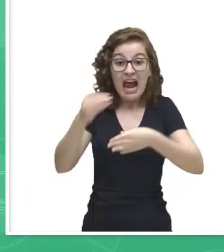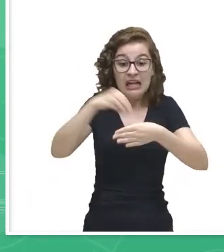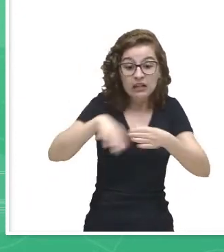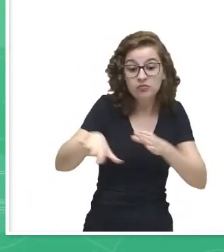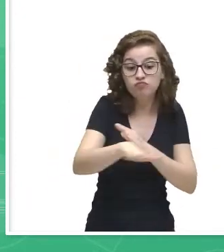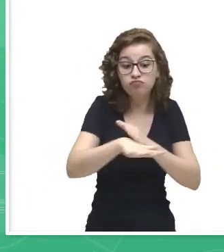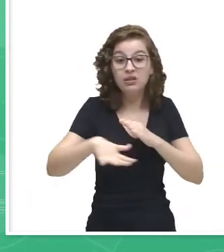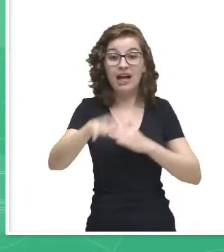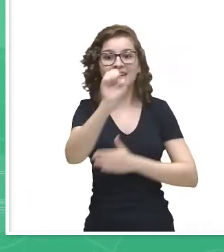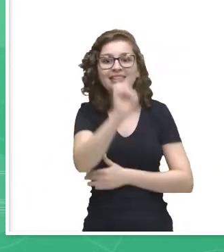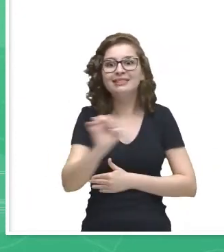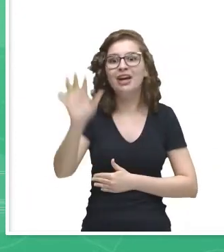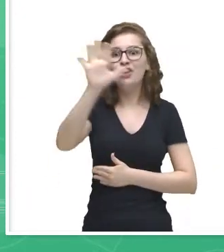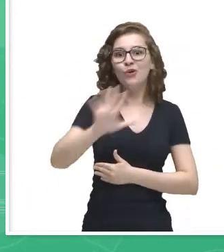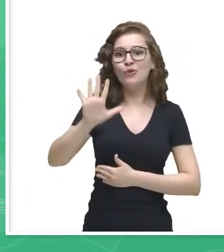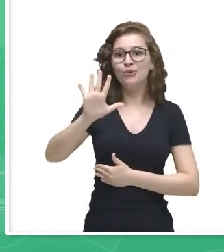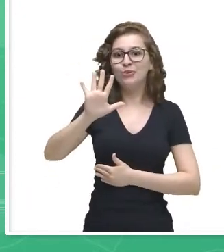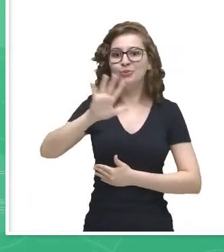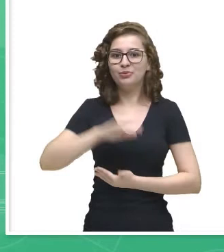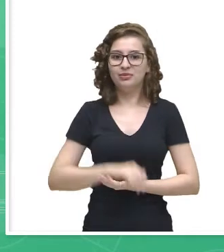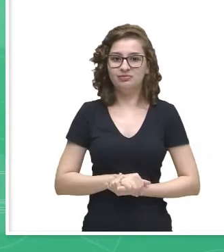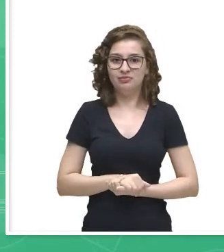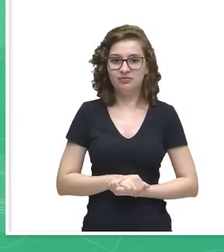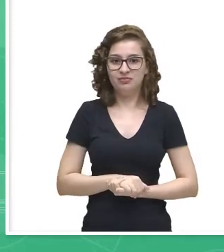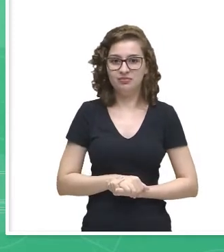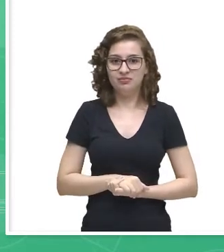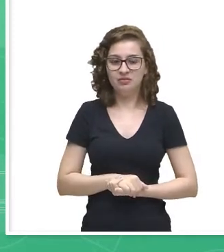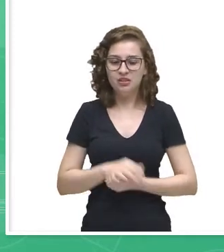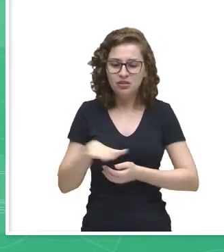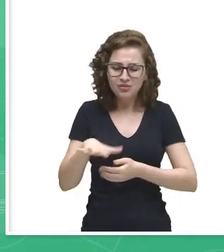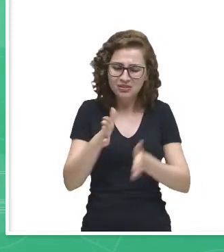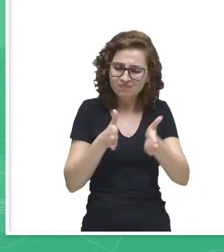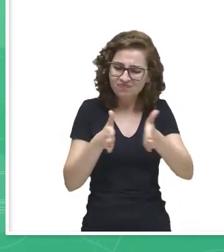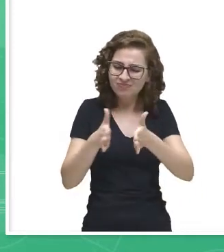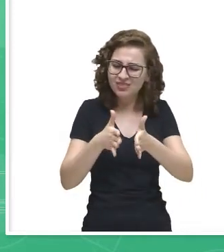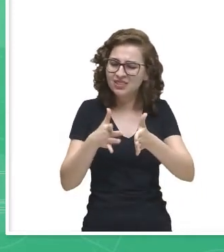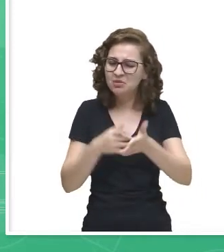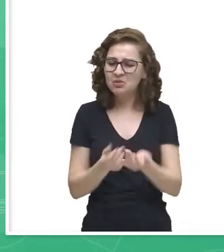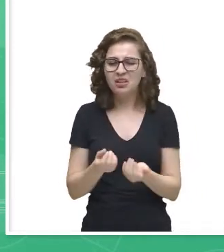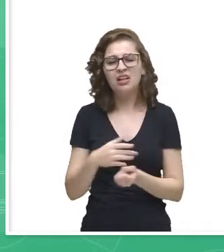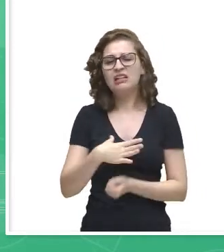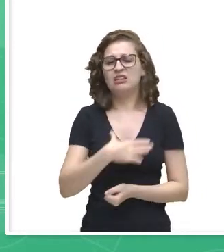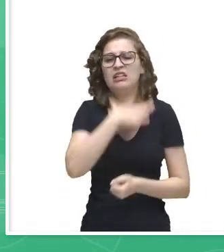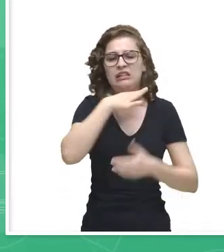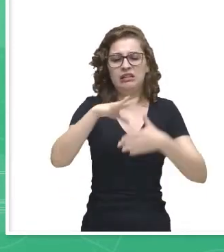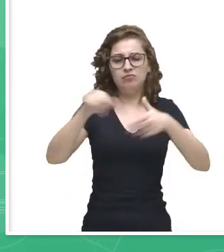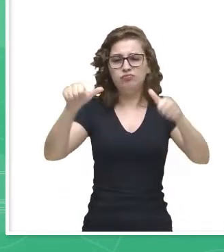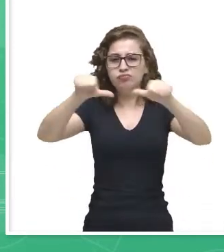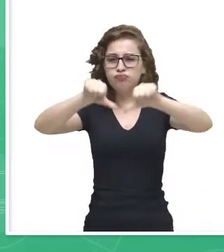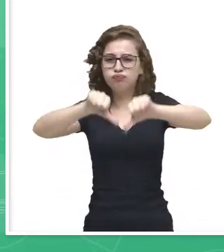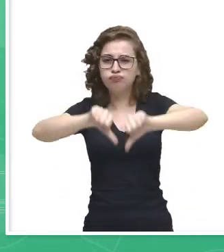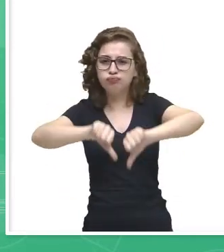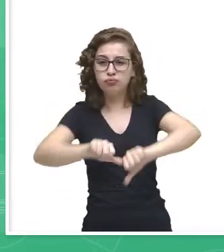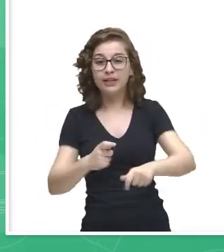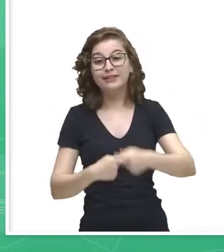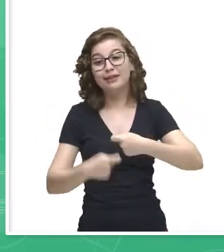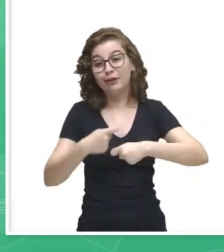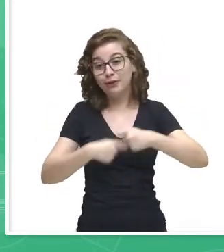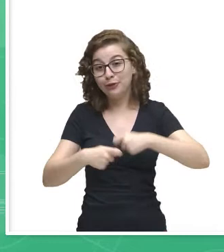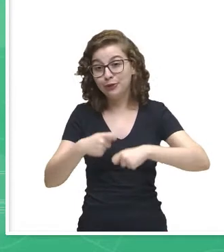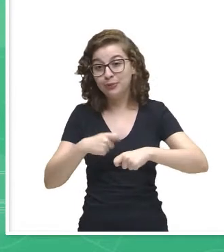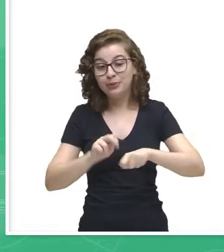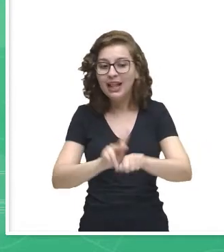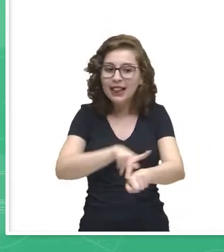da Europa. Então, há um período de destruição, de crise econômica muito sério no momento pós-Primeira